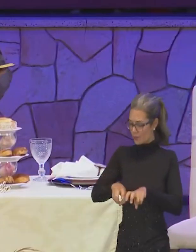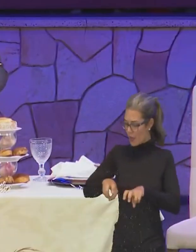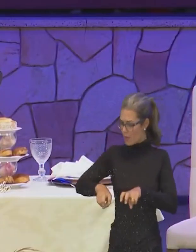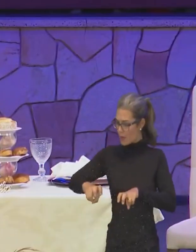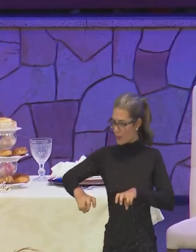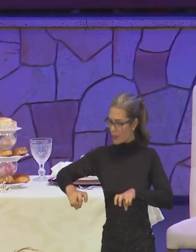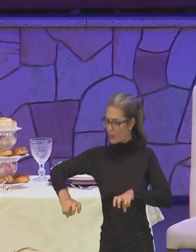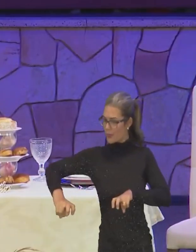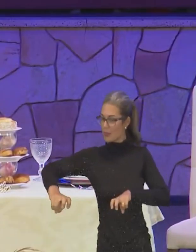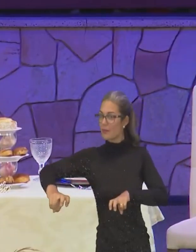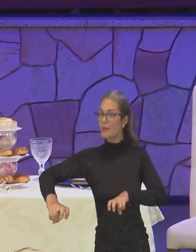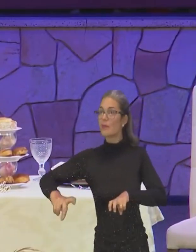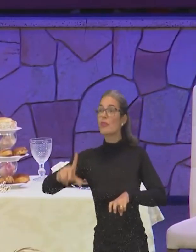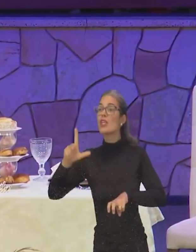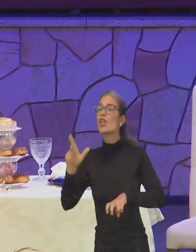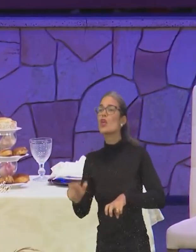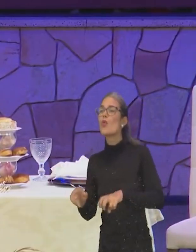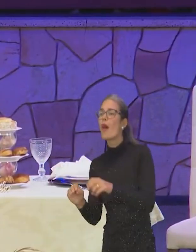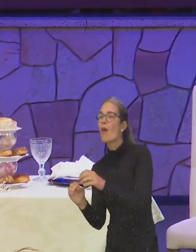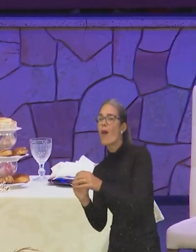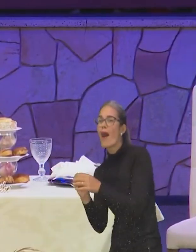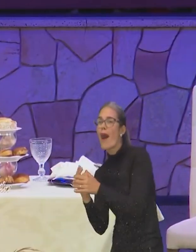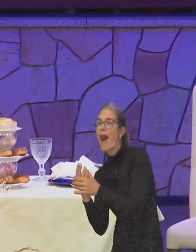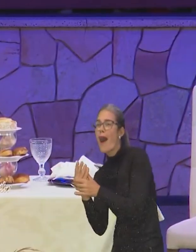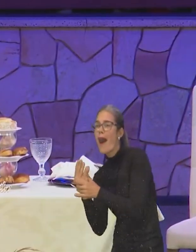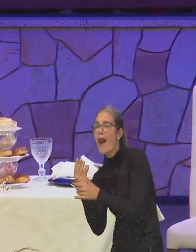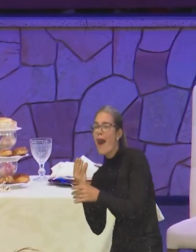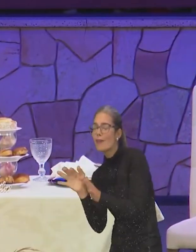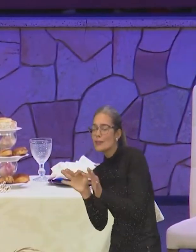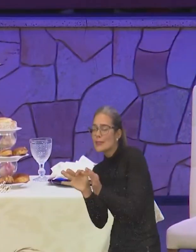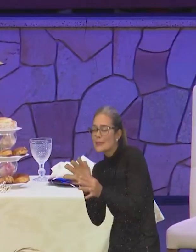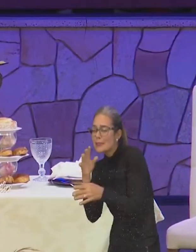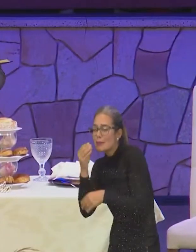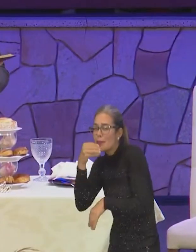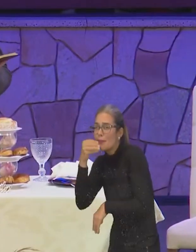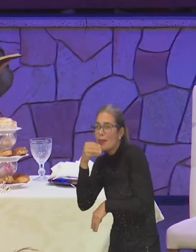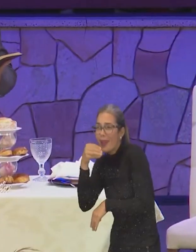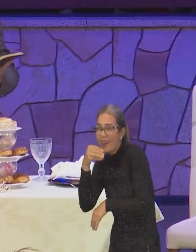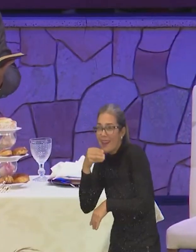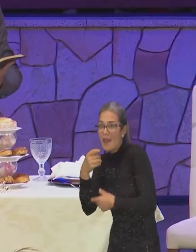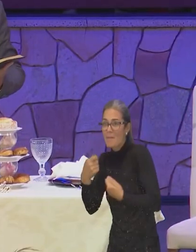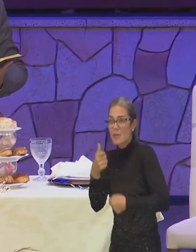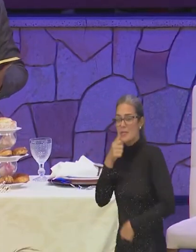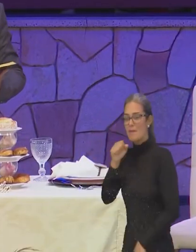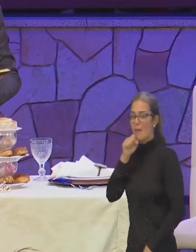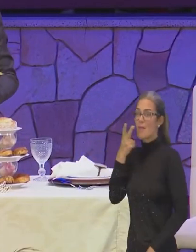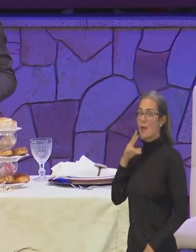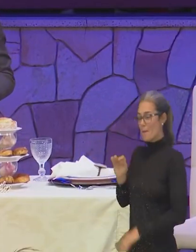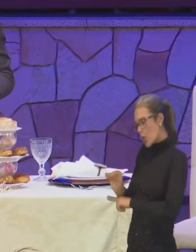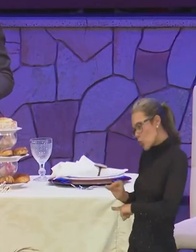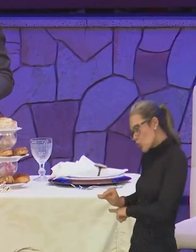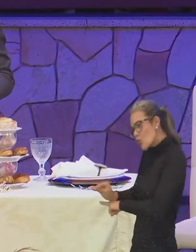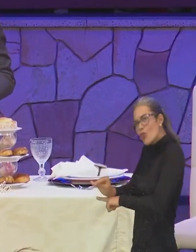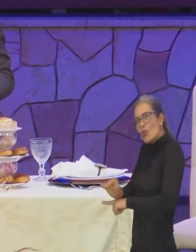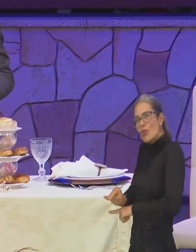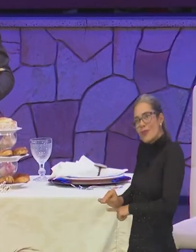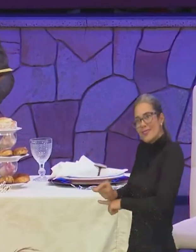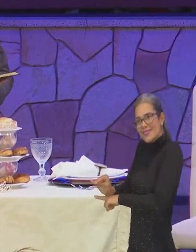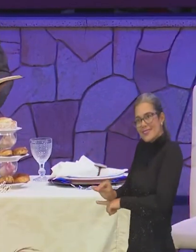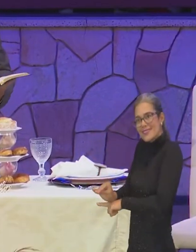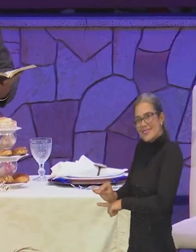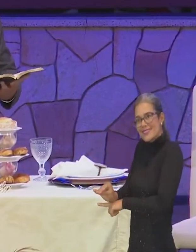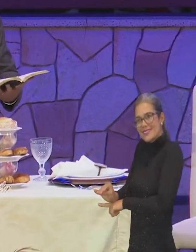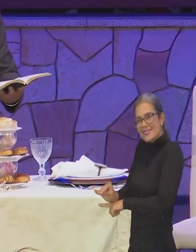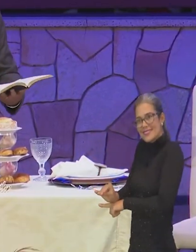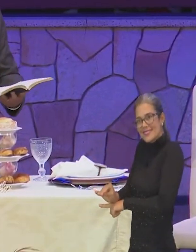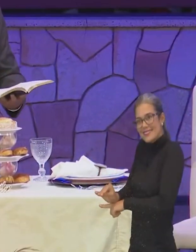São como brotos que não vão dar frutos agora. As raízes deles são profundas. E se